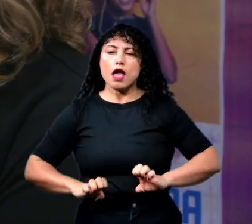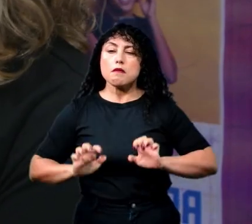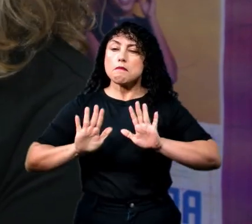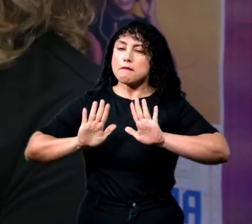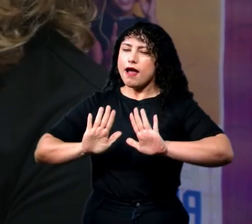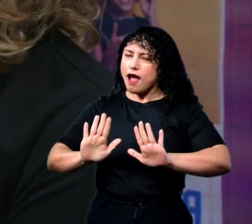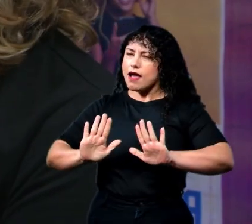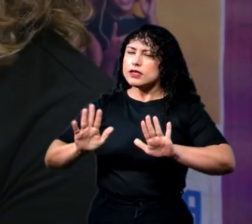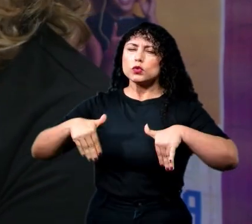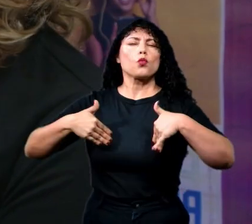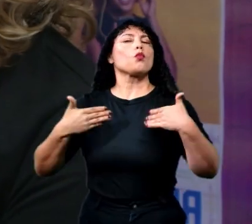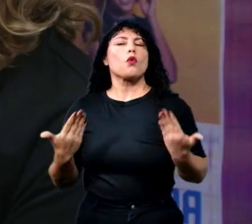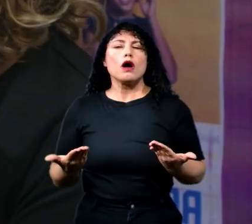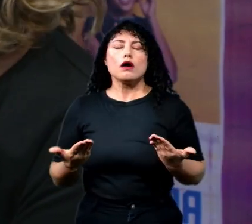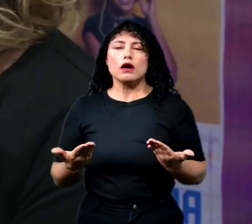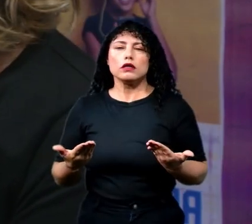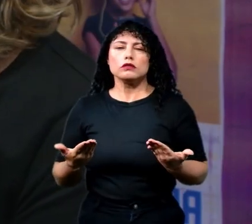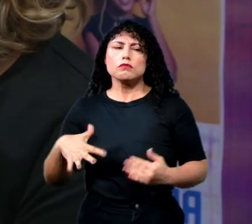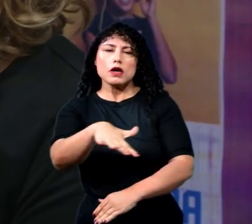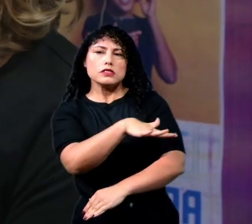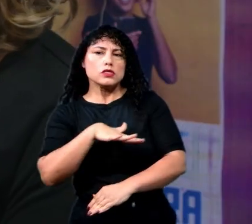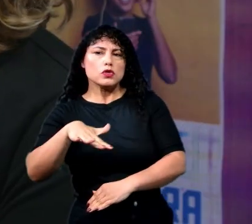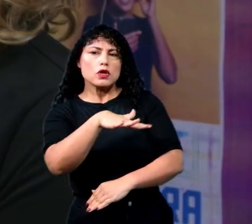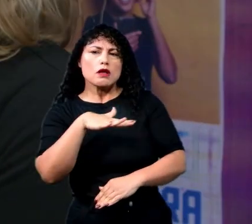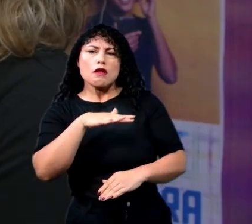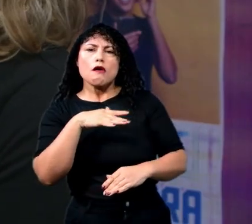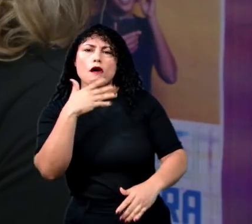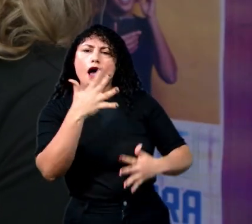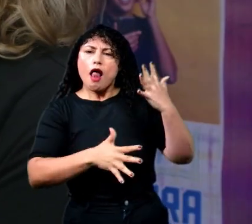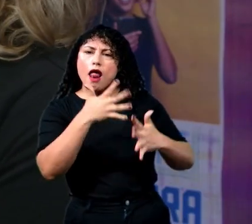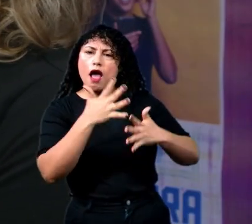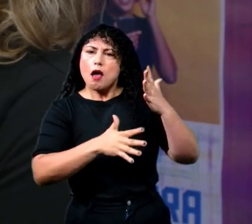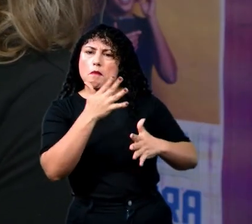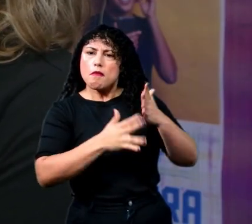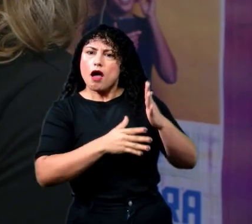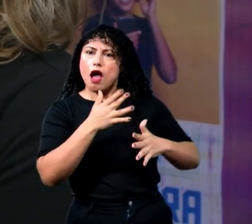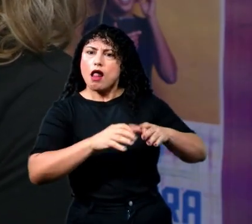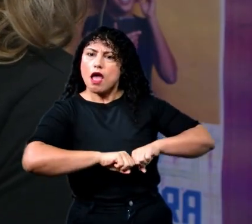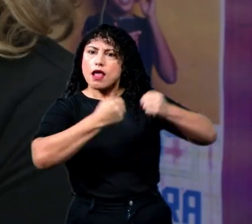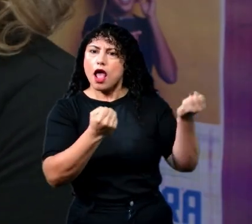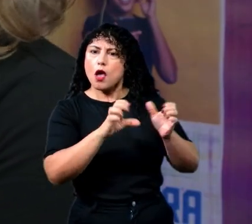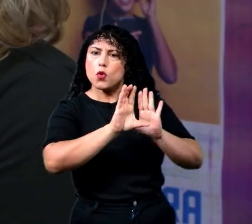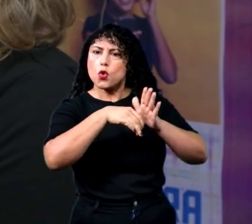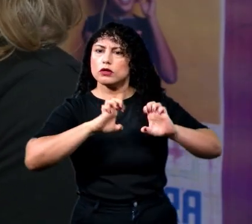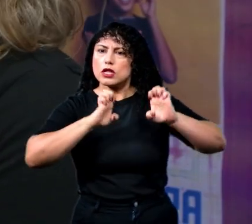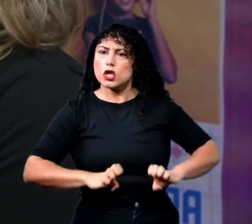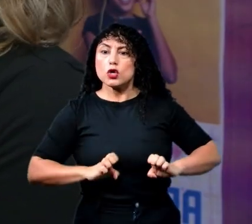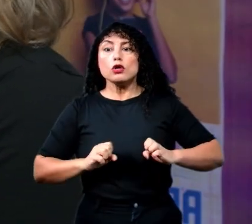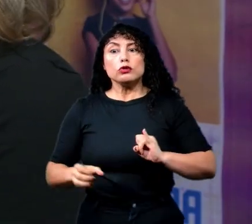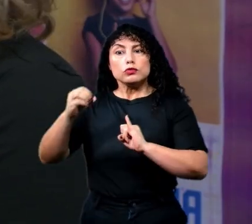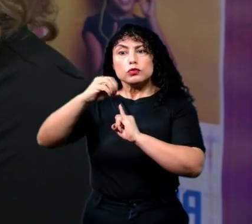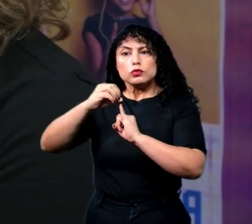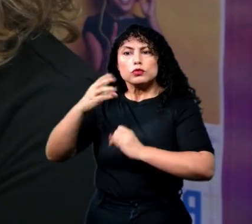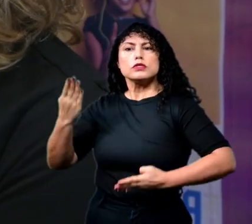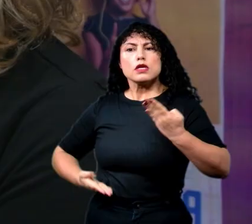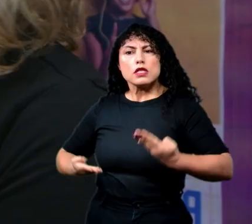mas quando alguma situação fere o código de ética do Instituto Federal, do